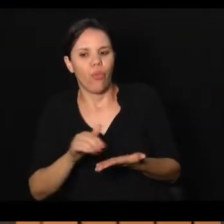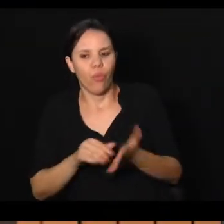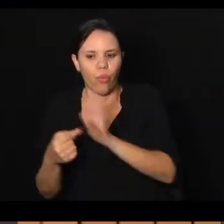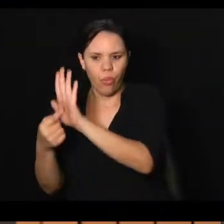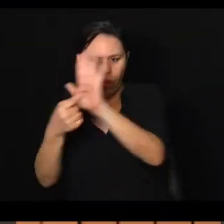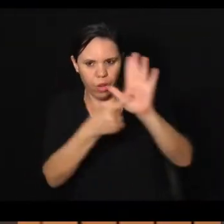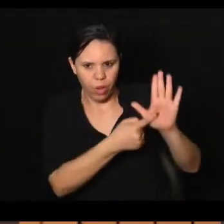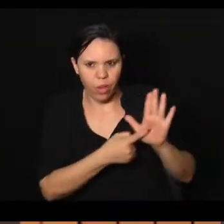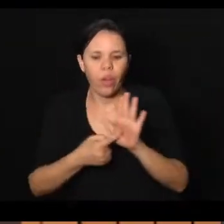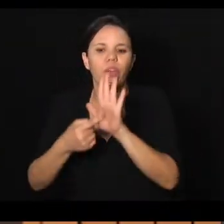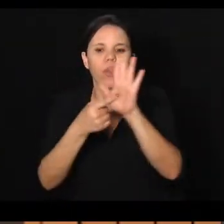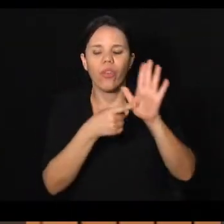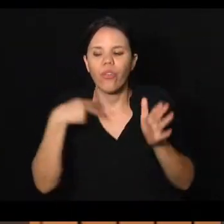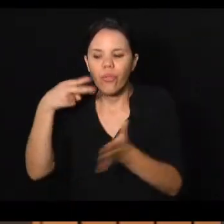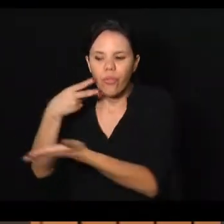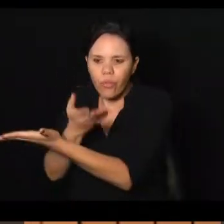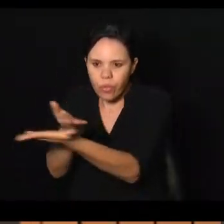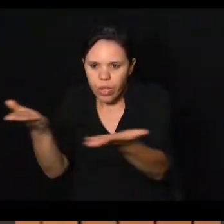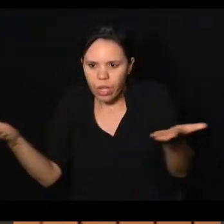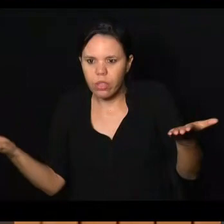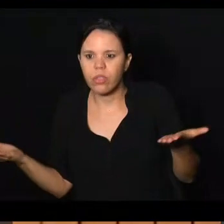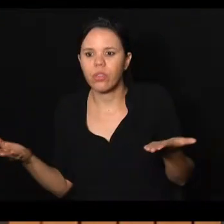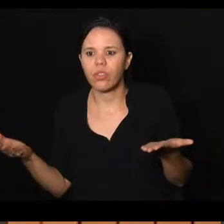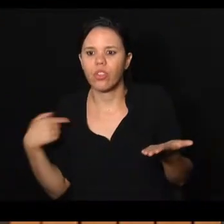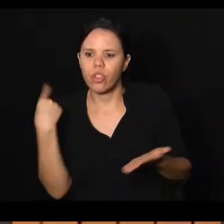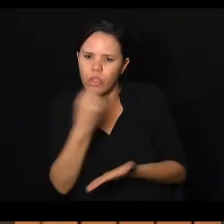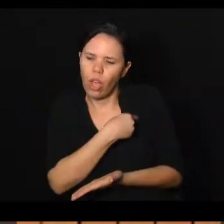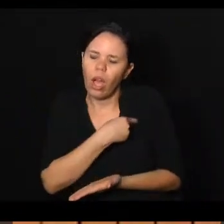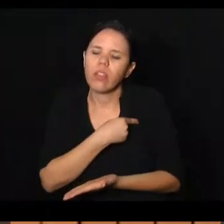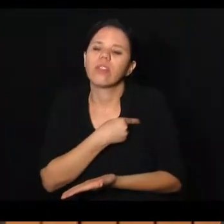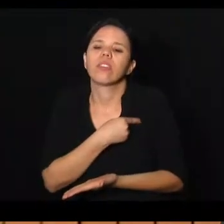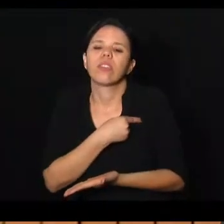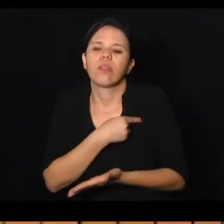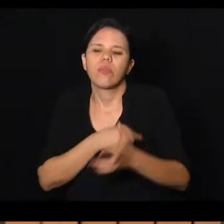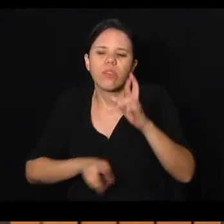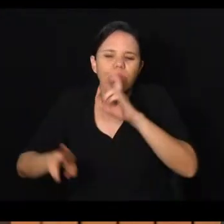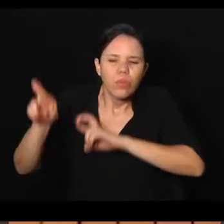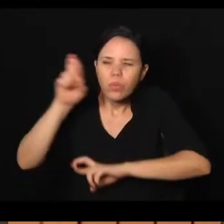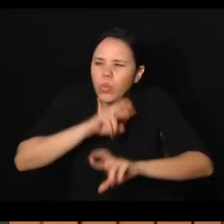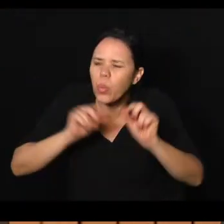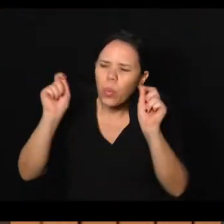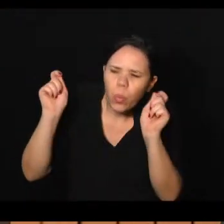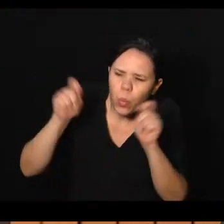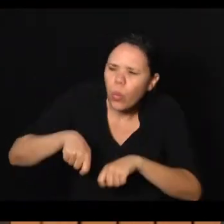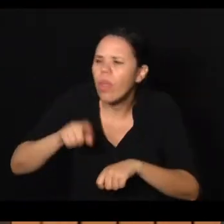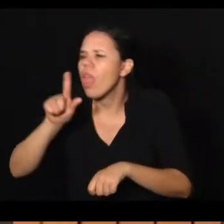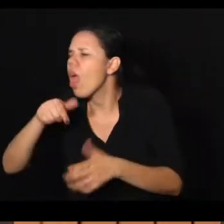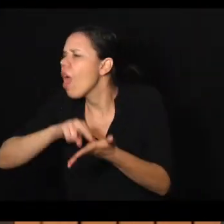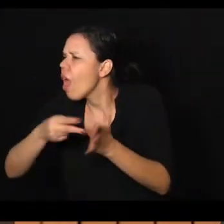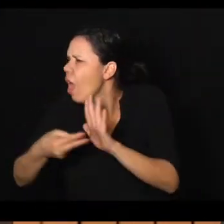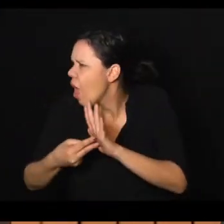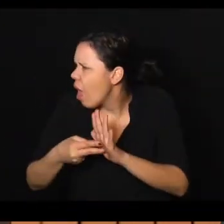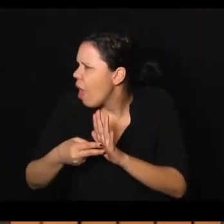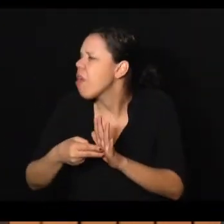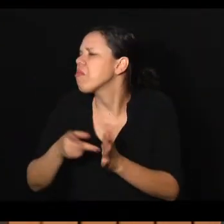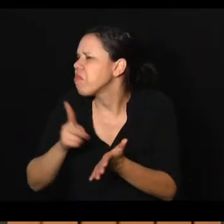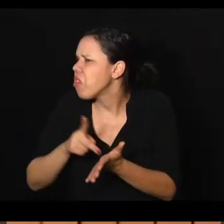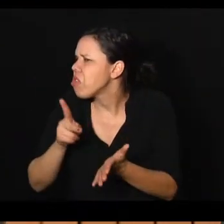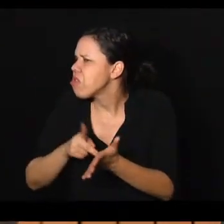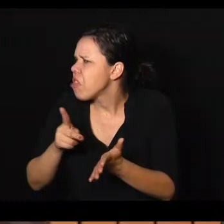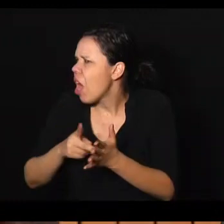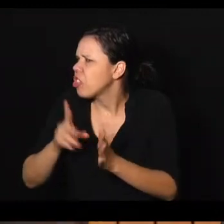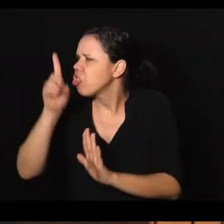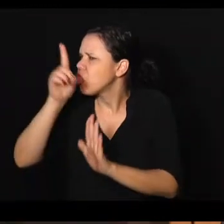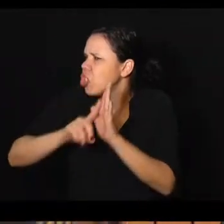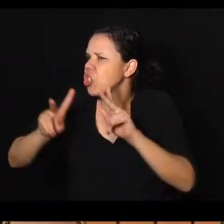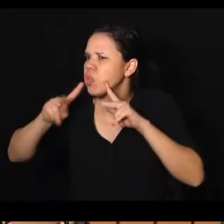apresentadas, vereadores, nós estamos fazendo uma releitura. O que é de fato direitos humanos? Direitos humanos